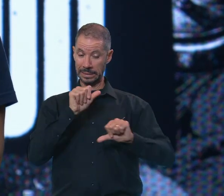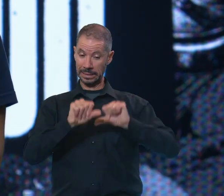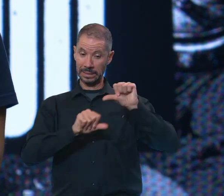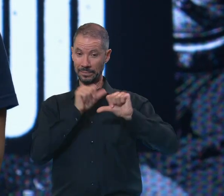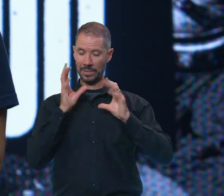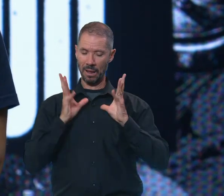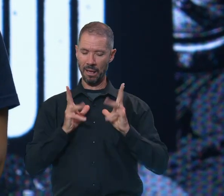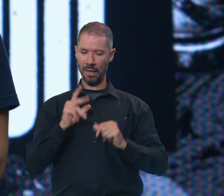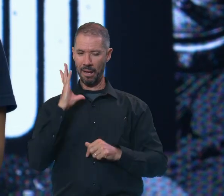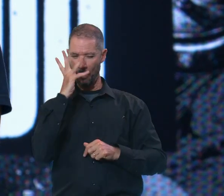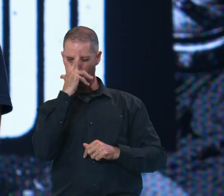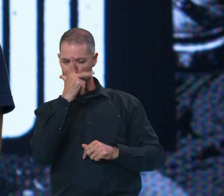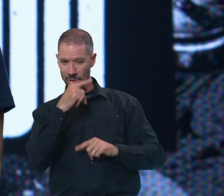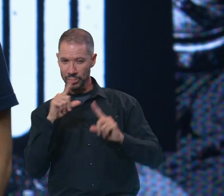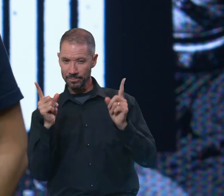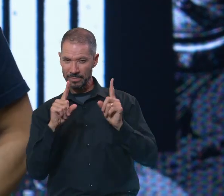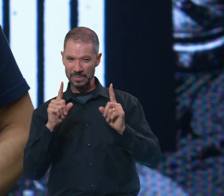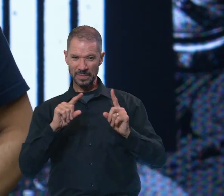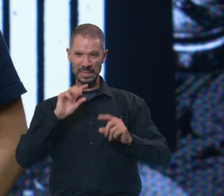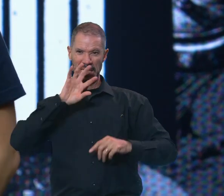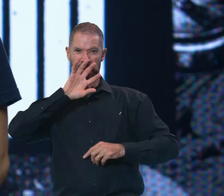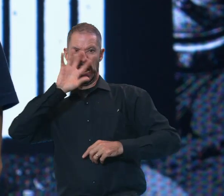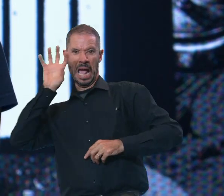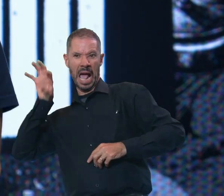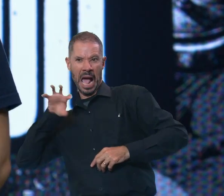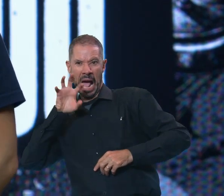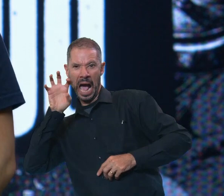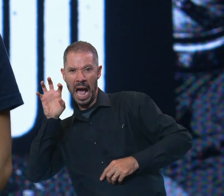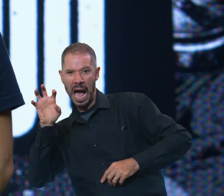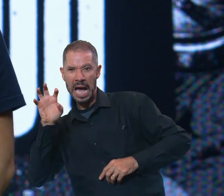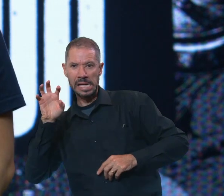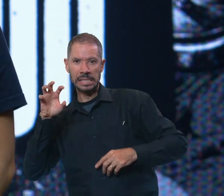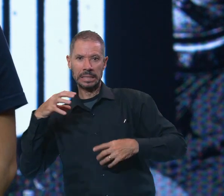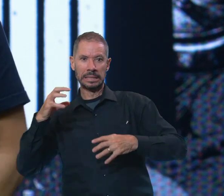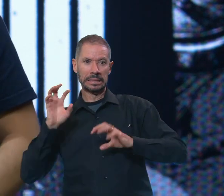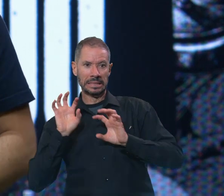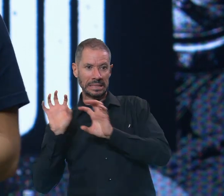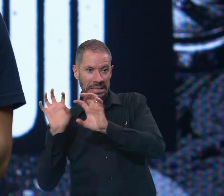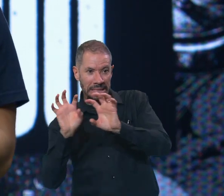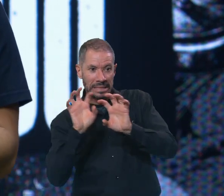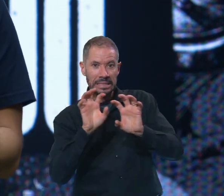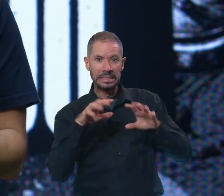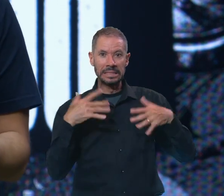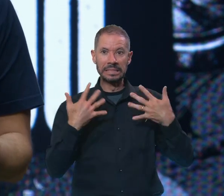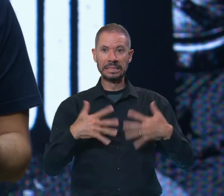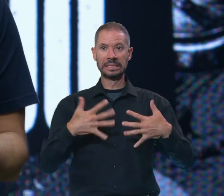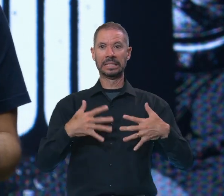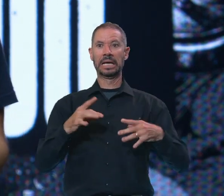animal bonitinho, vira monstro, que fica te assombrando também.